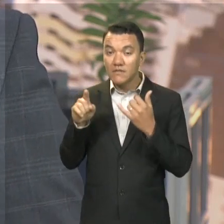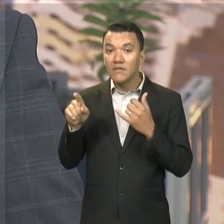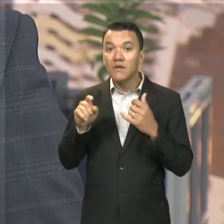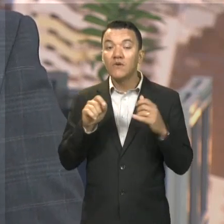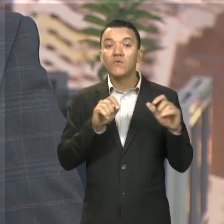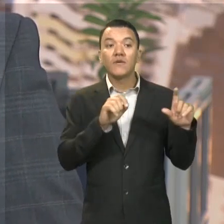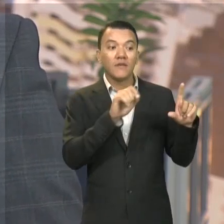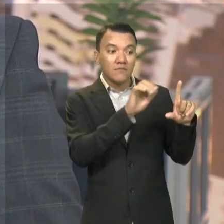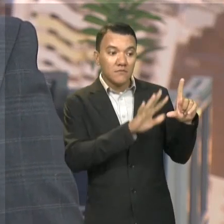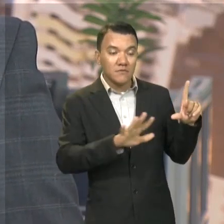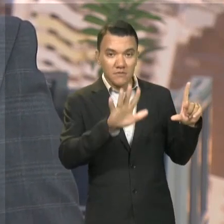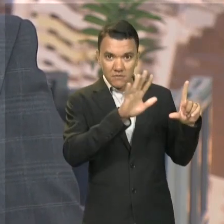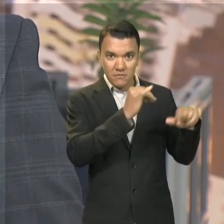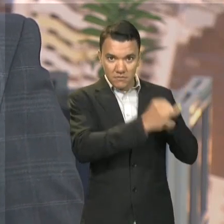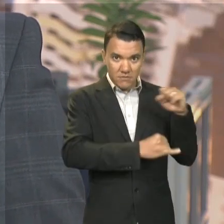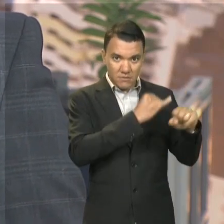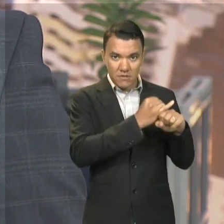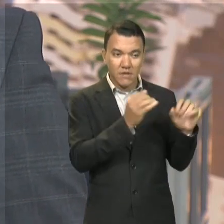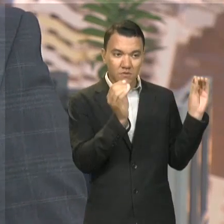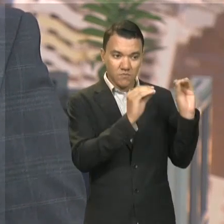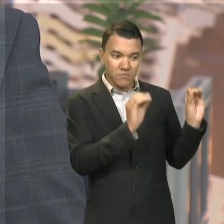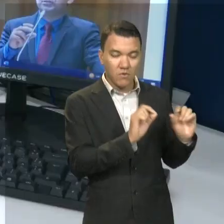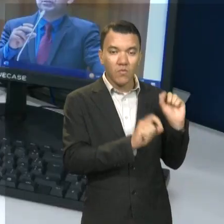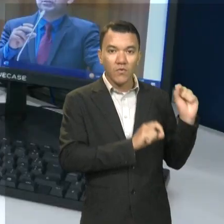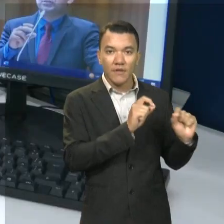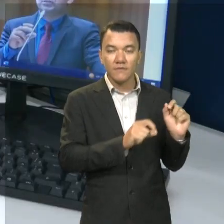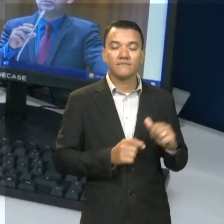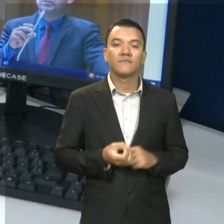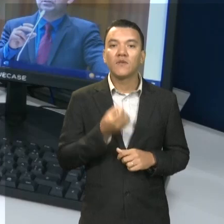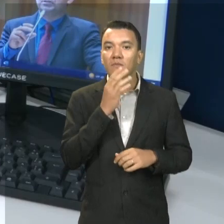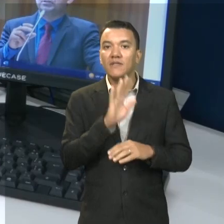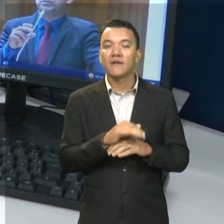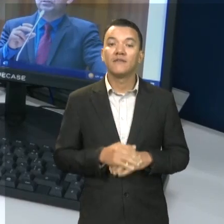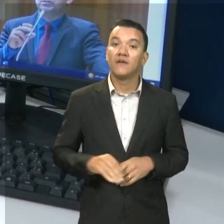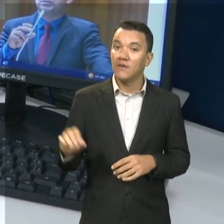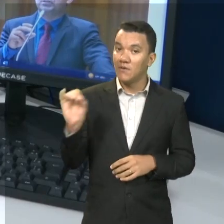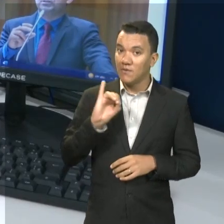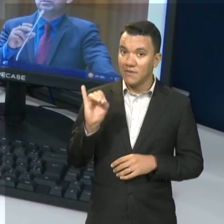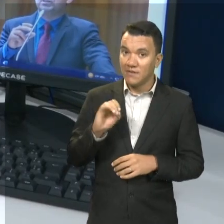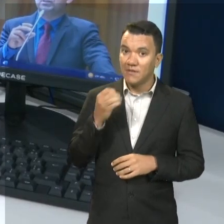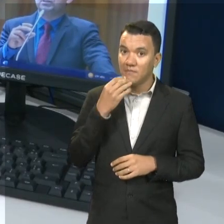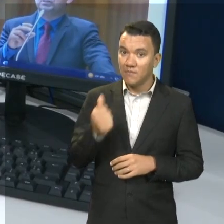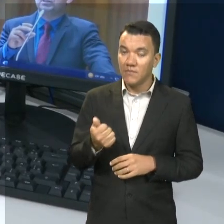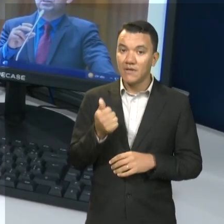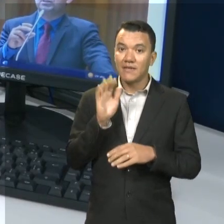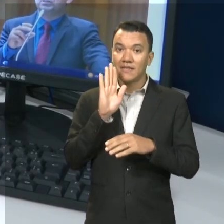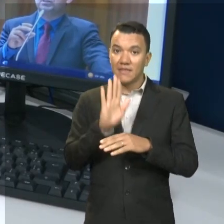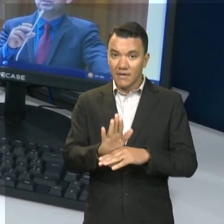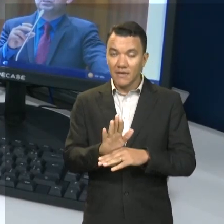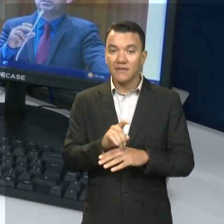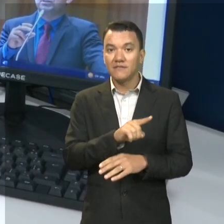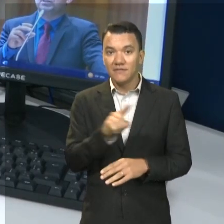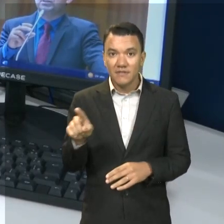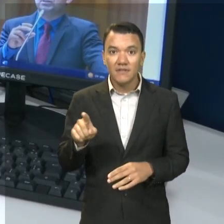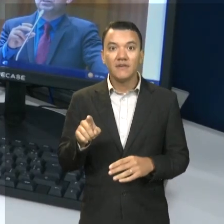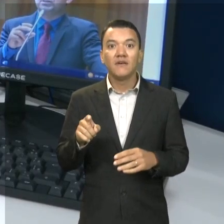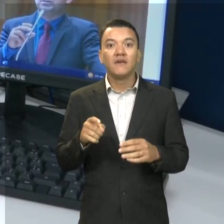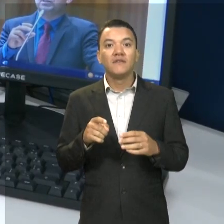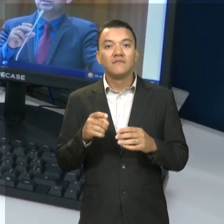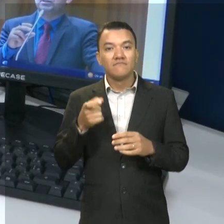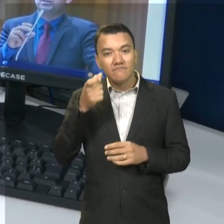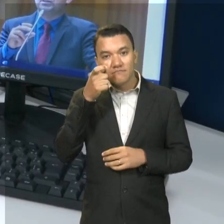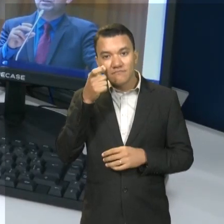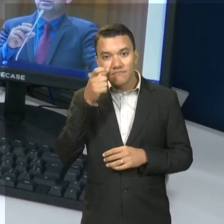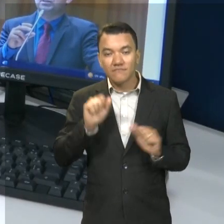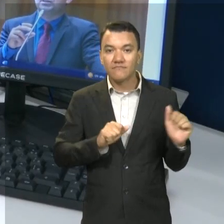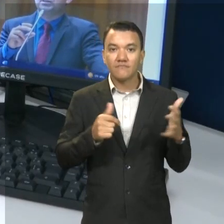da Assembleia Legislativa. Ananda, é com você, boa tarde. Olá, Ronald, boa tarde para você e para todos que estão acompanhando a Assembleia em Foco,